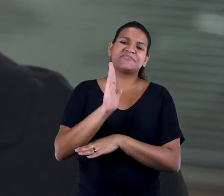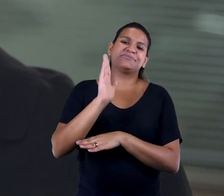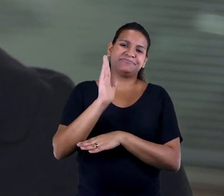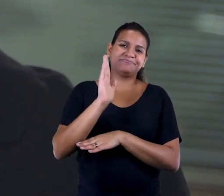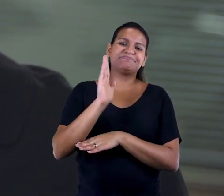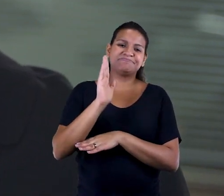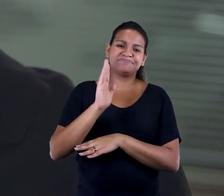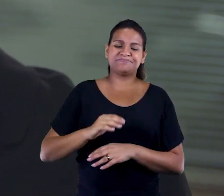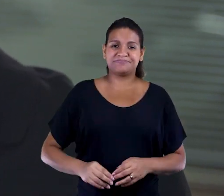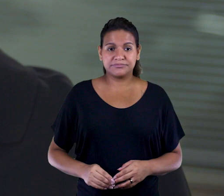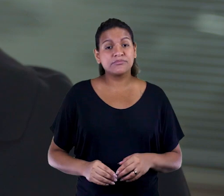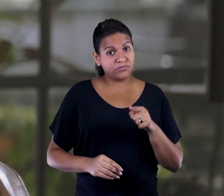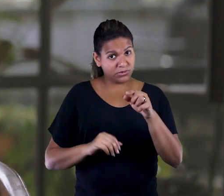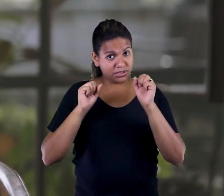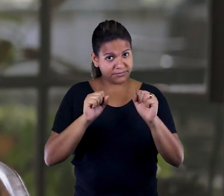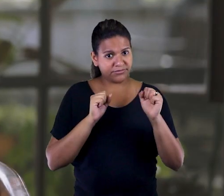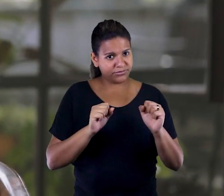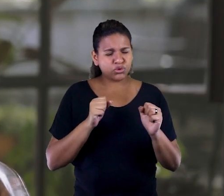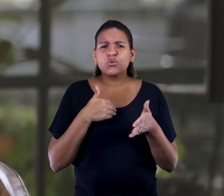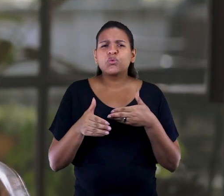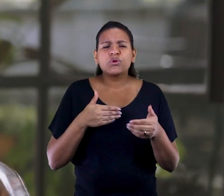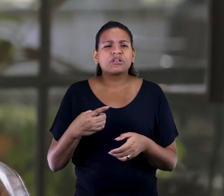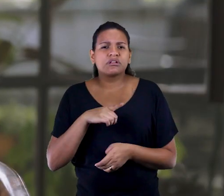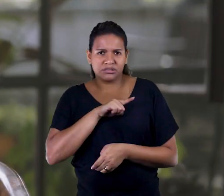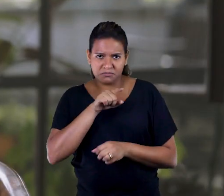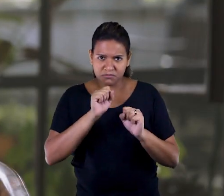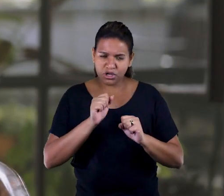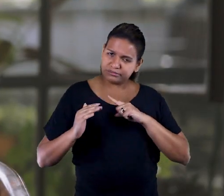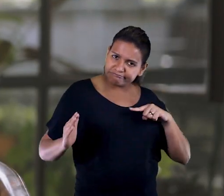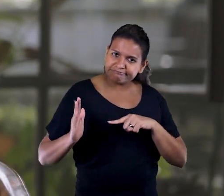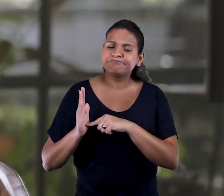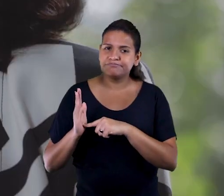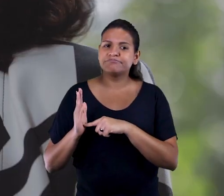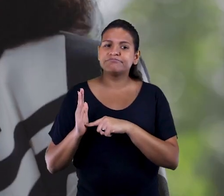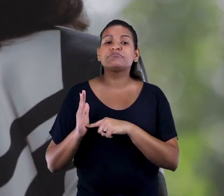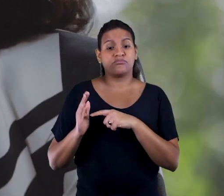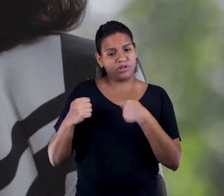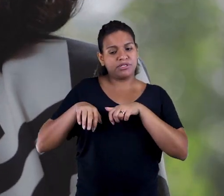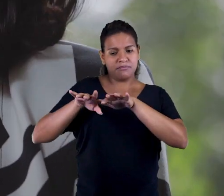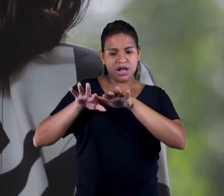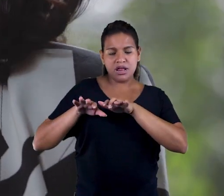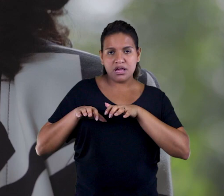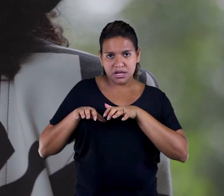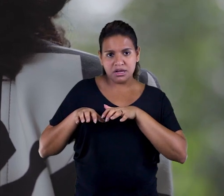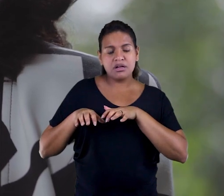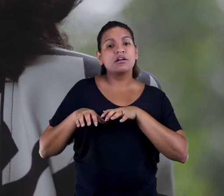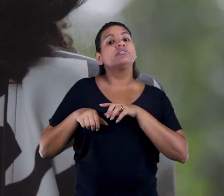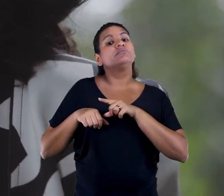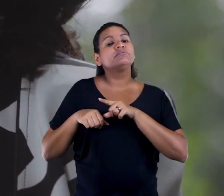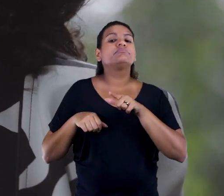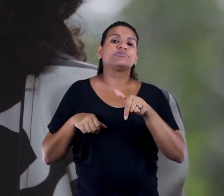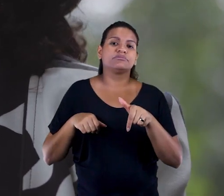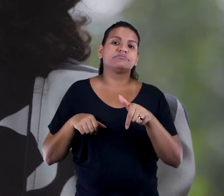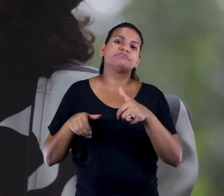99,85% da população. Você pode fazer a denúncia em qualquer delegacia, o delegado tem que registrar a